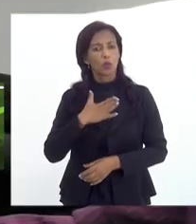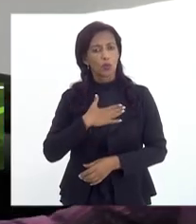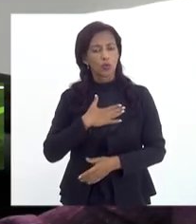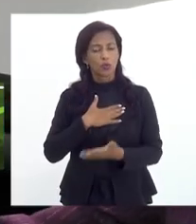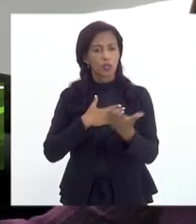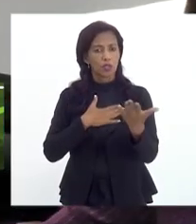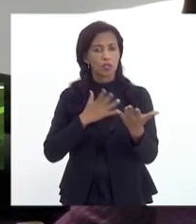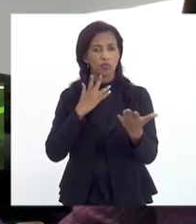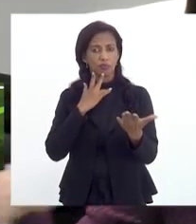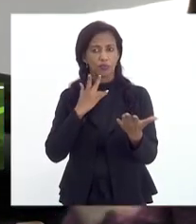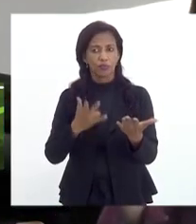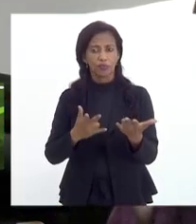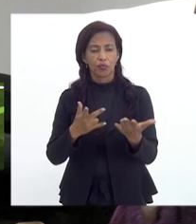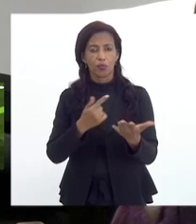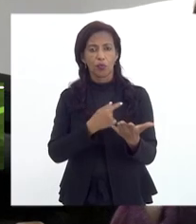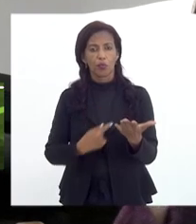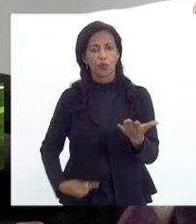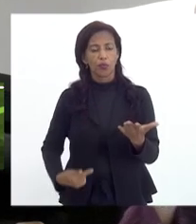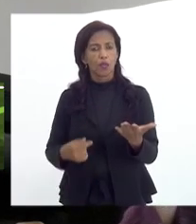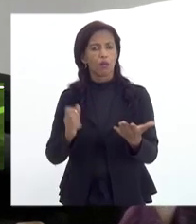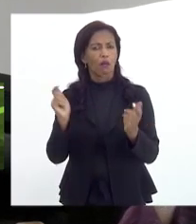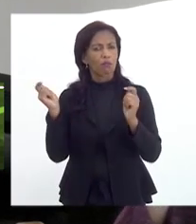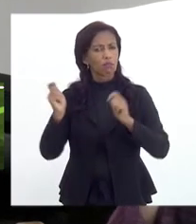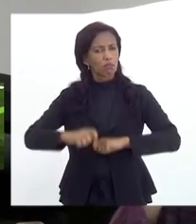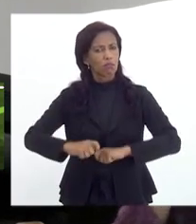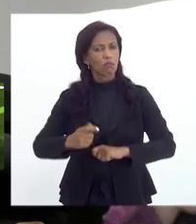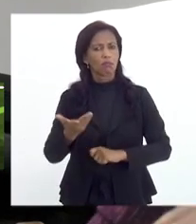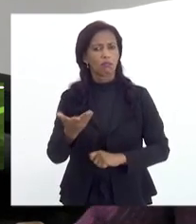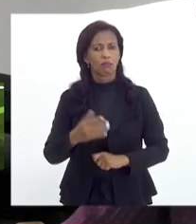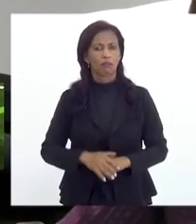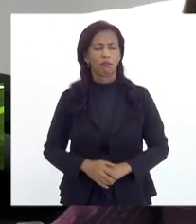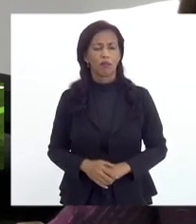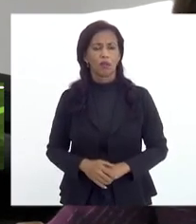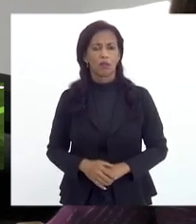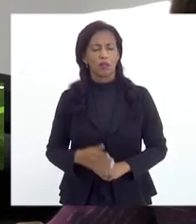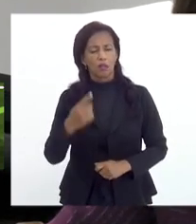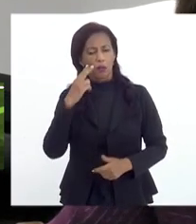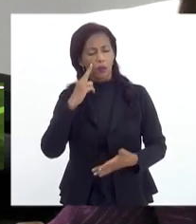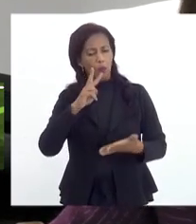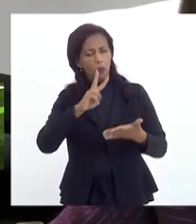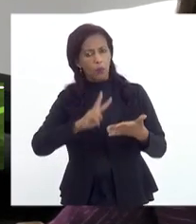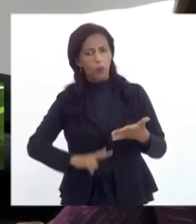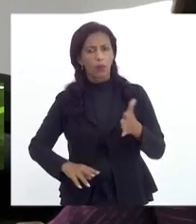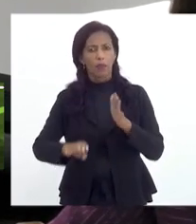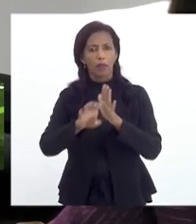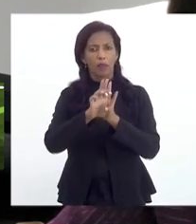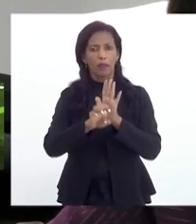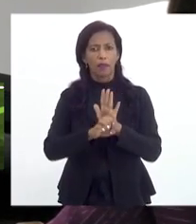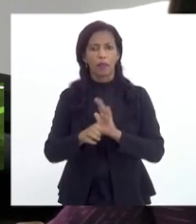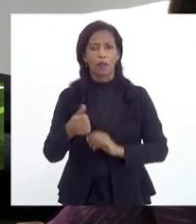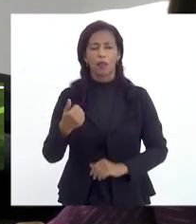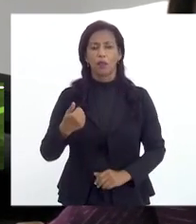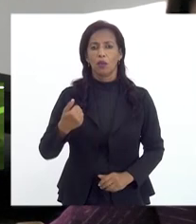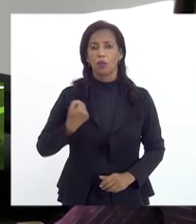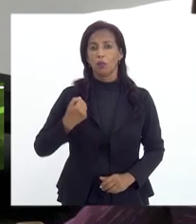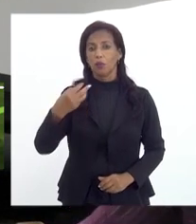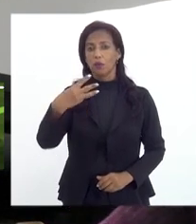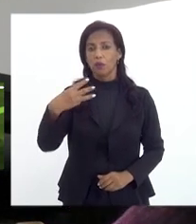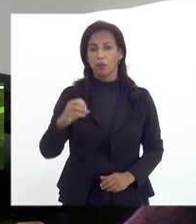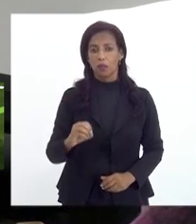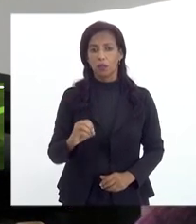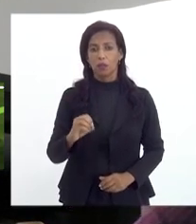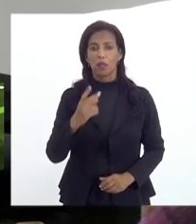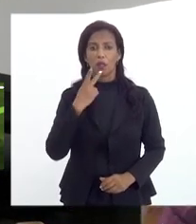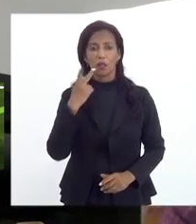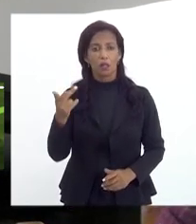de fato O governo pudesse Vislumbrar Que é a emenda Número 30 Que